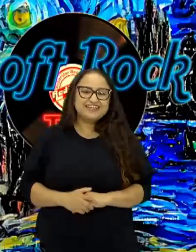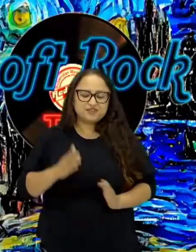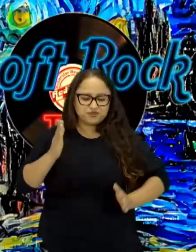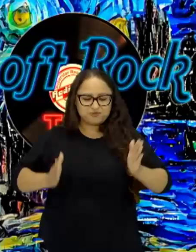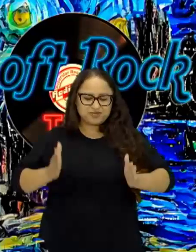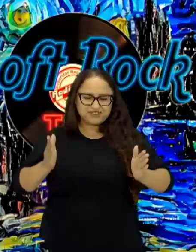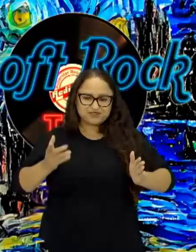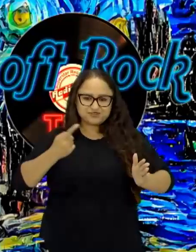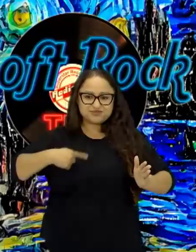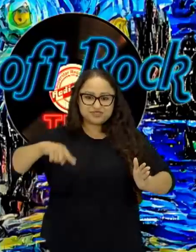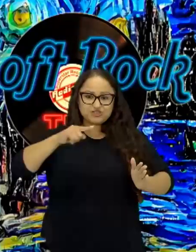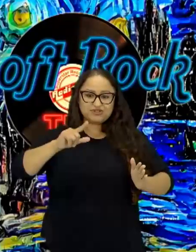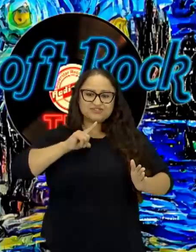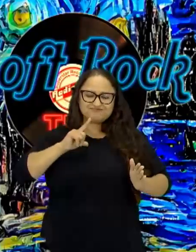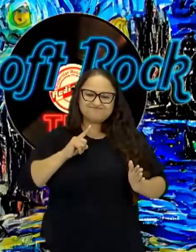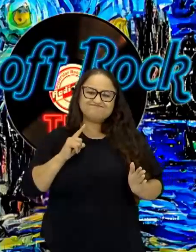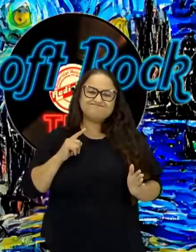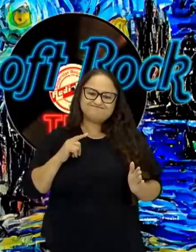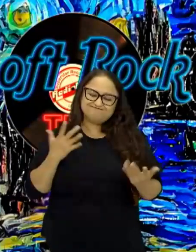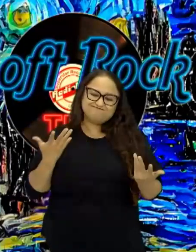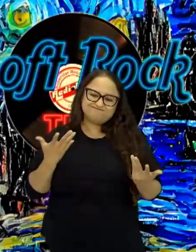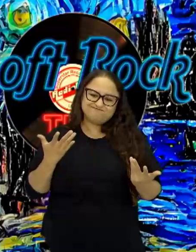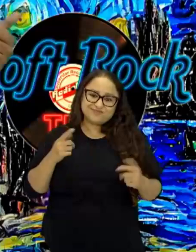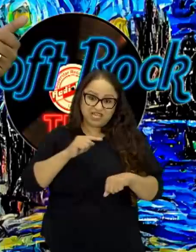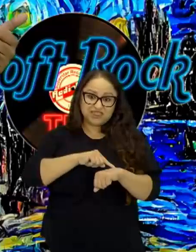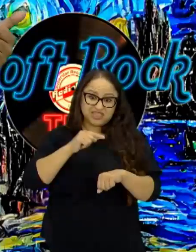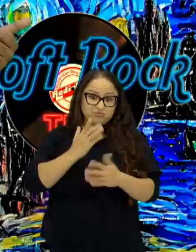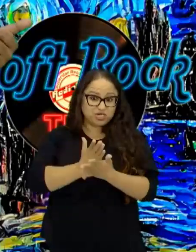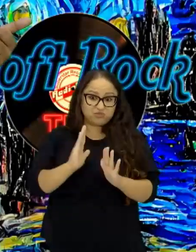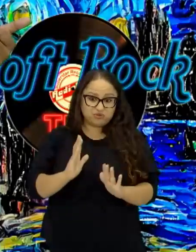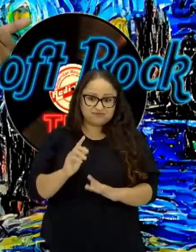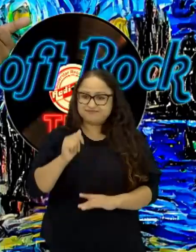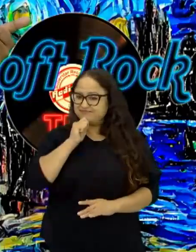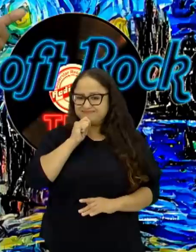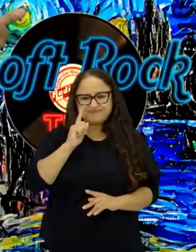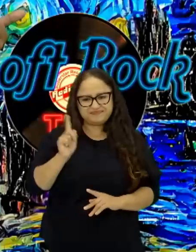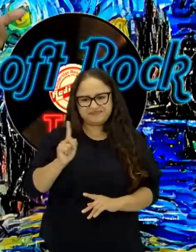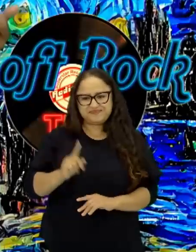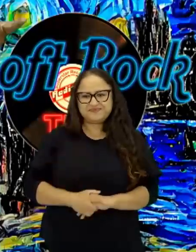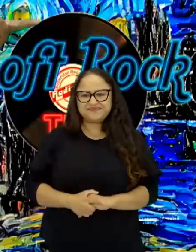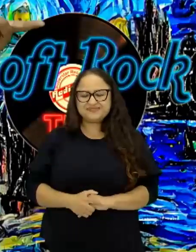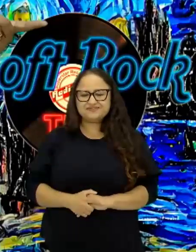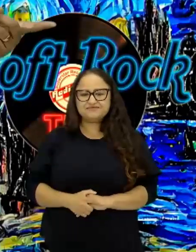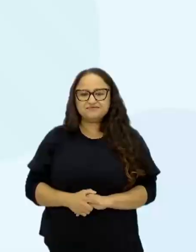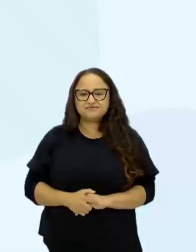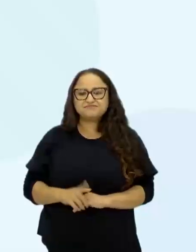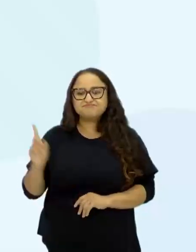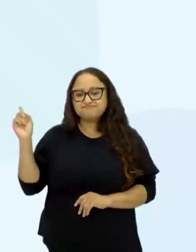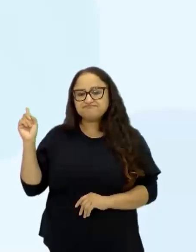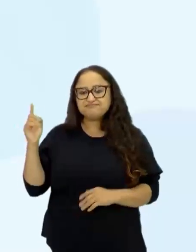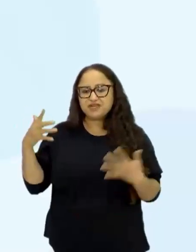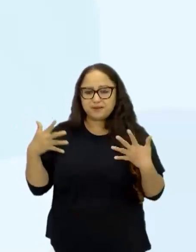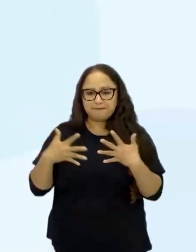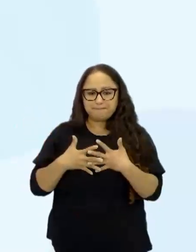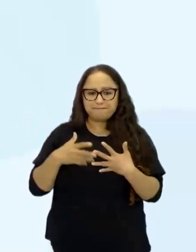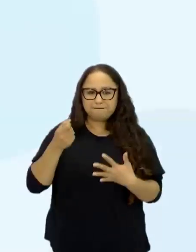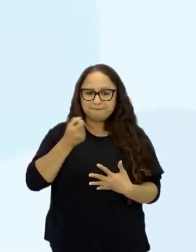situação bem complicada mesmo, e não faz muito tempo, né? Próxima paródia, também é escrita, pode pôr na tela para